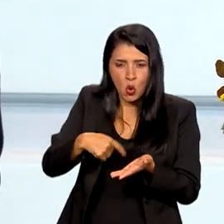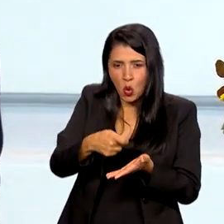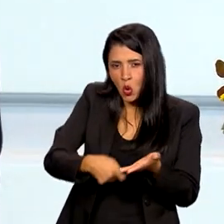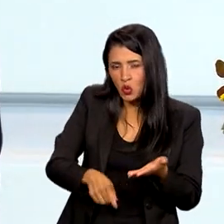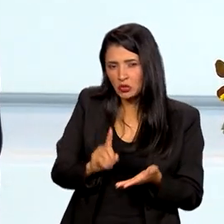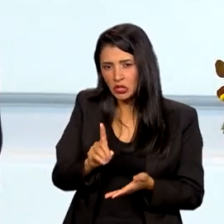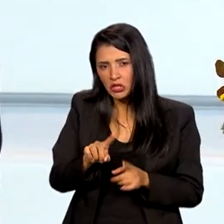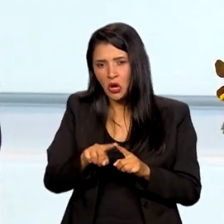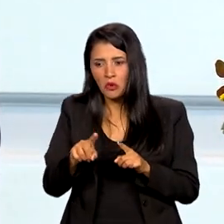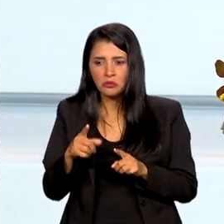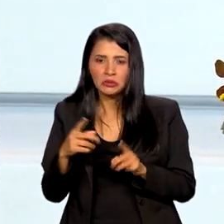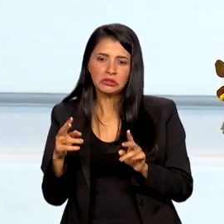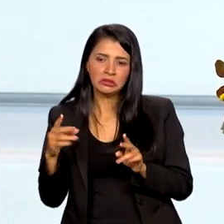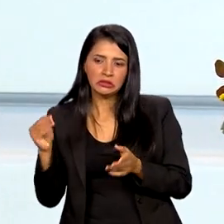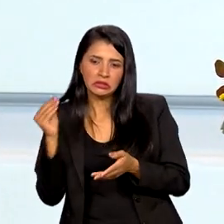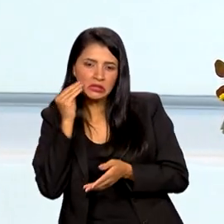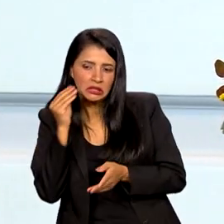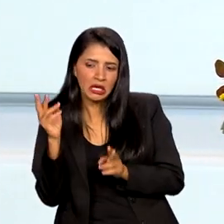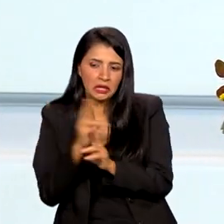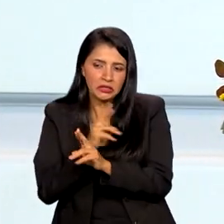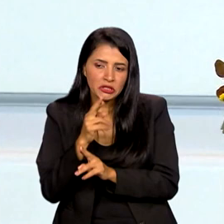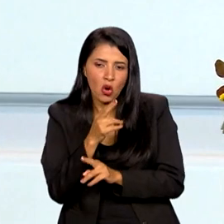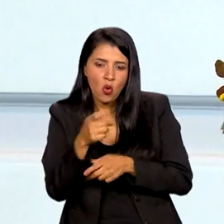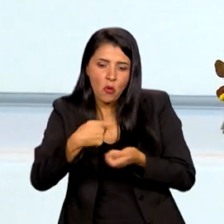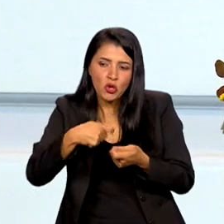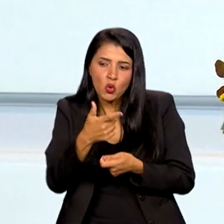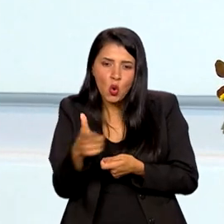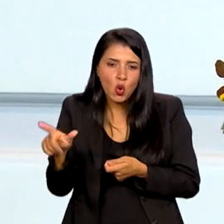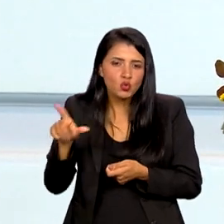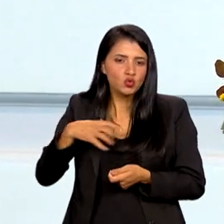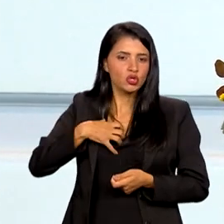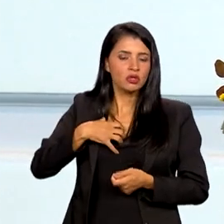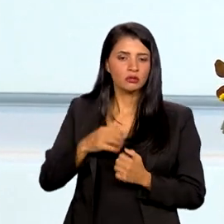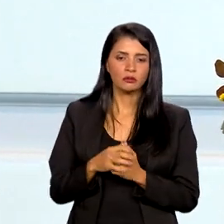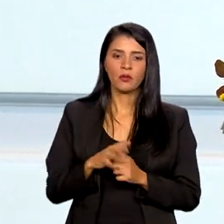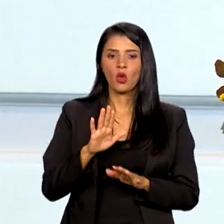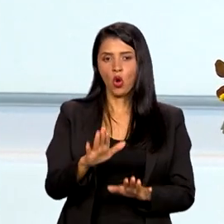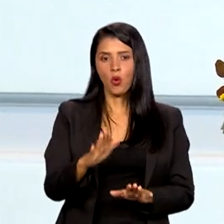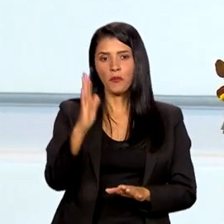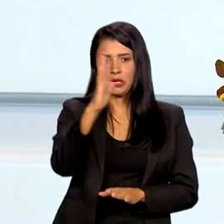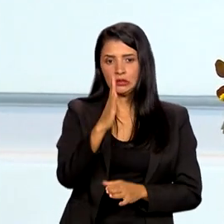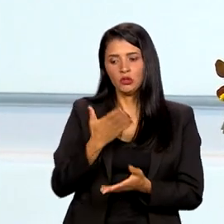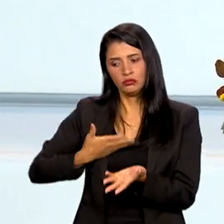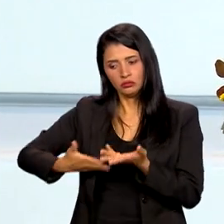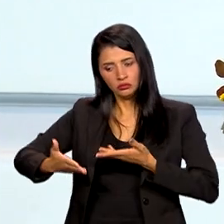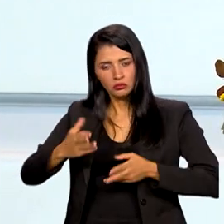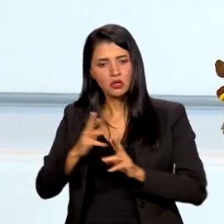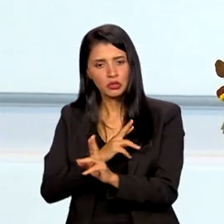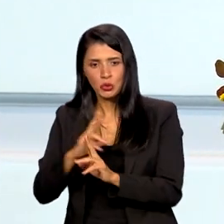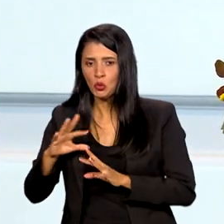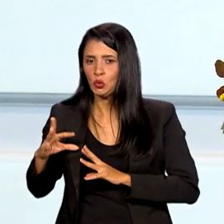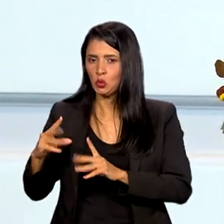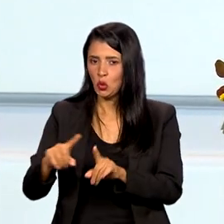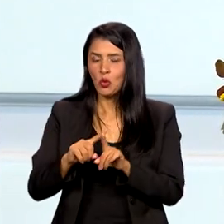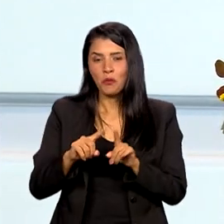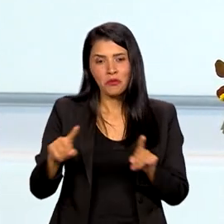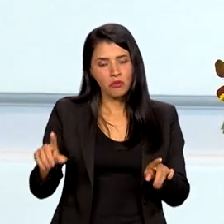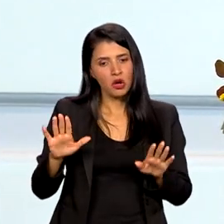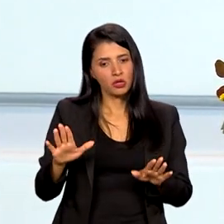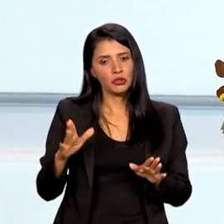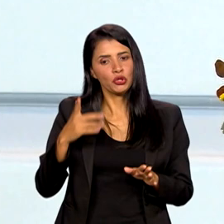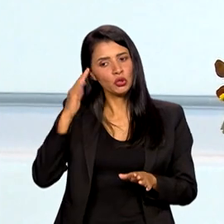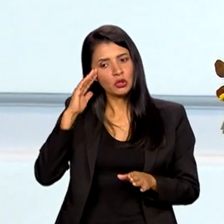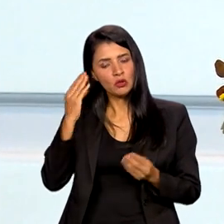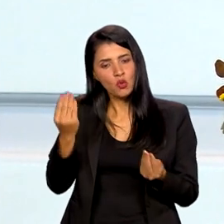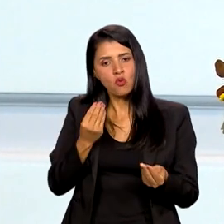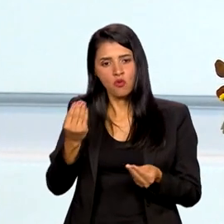tentar relações comerciais de outra forma? Não, veja, o Brasil se relaciona com todo mundo. O que nós não defendemos é que haja